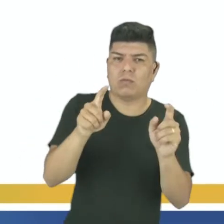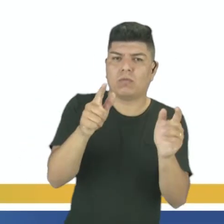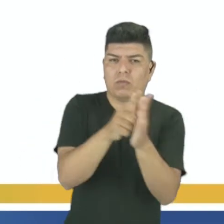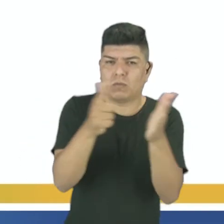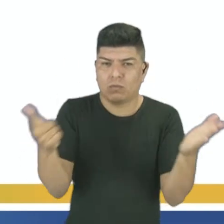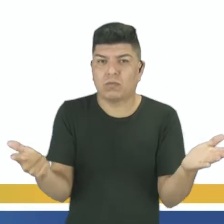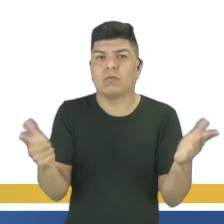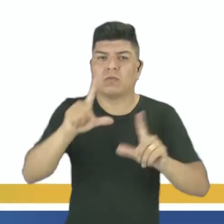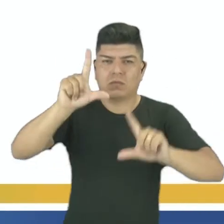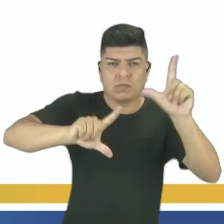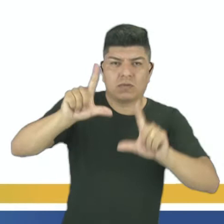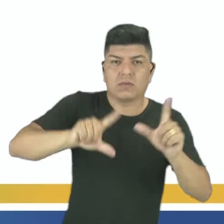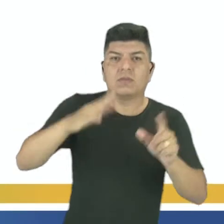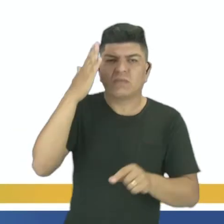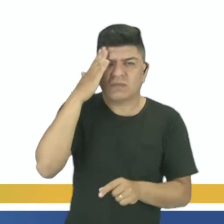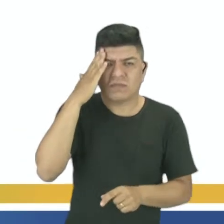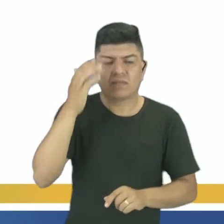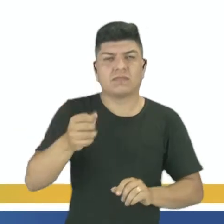livros ou televisão?